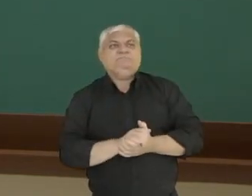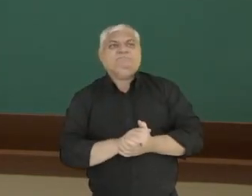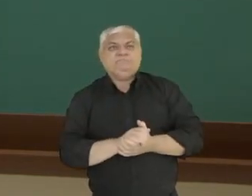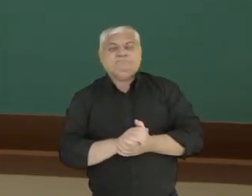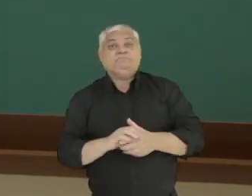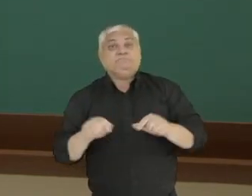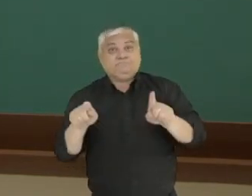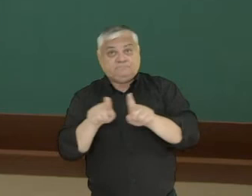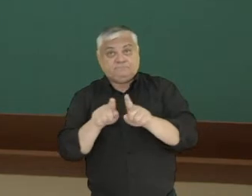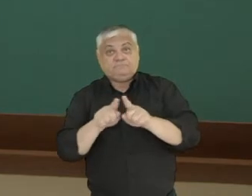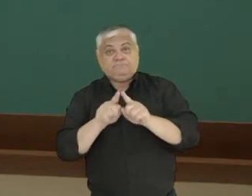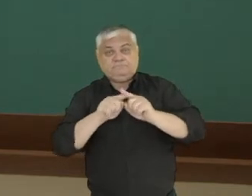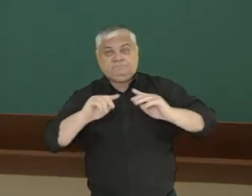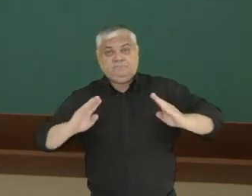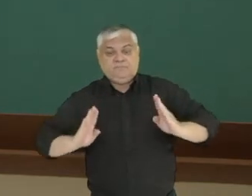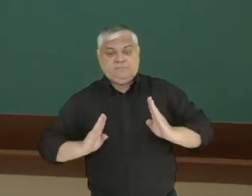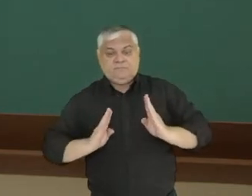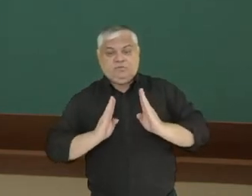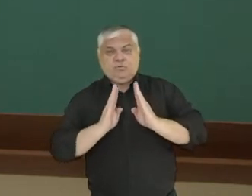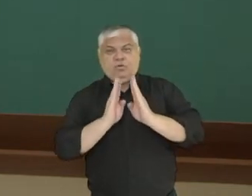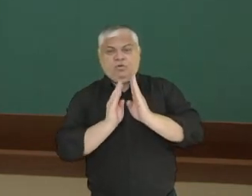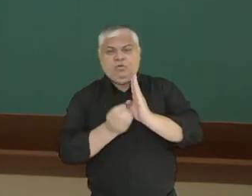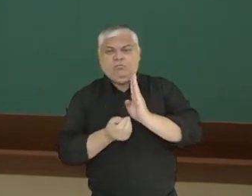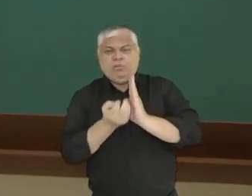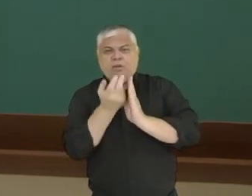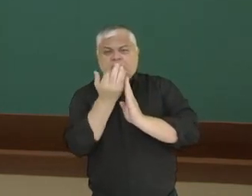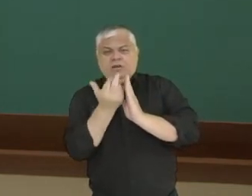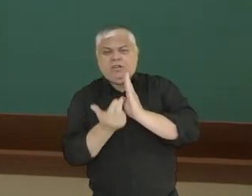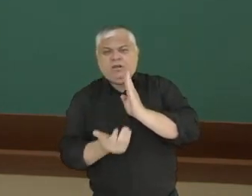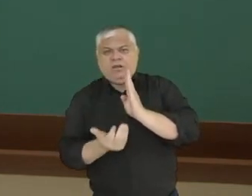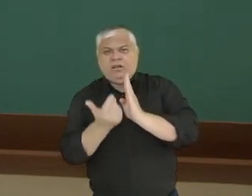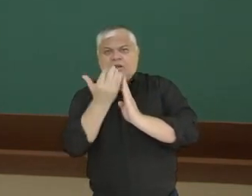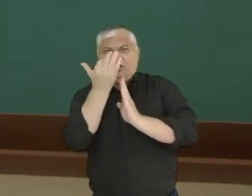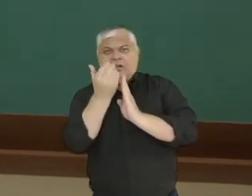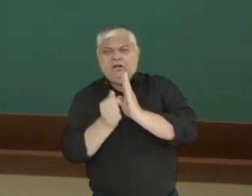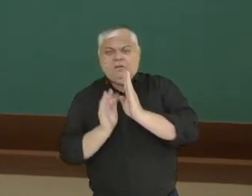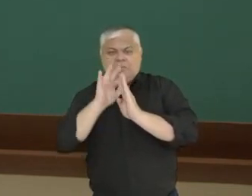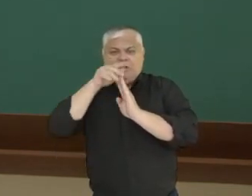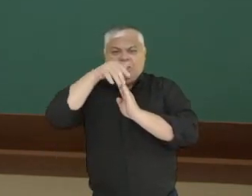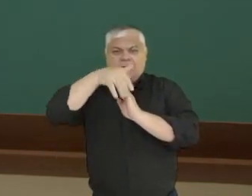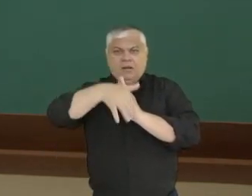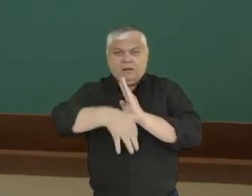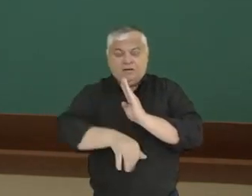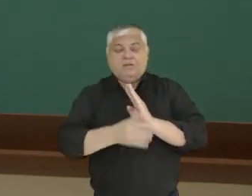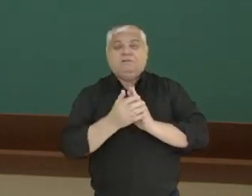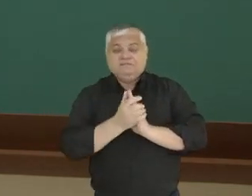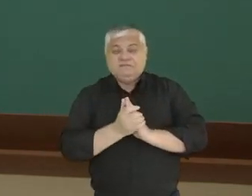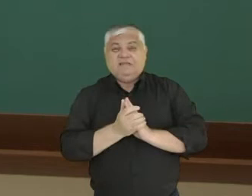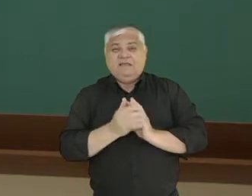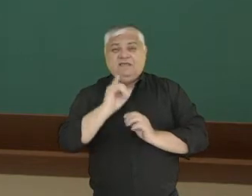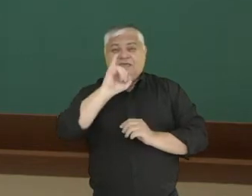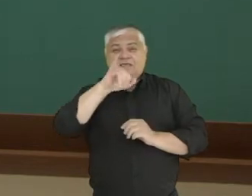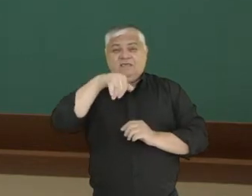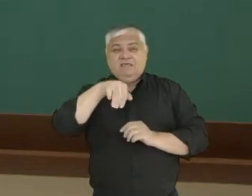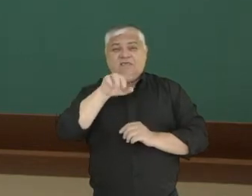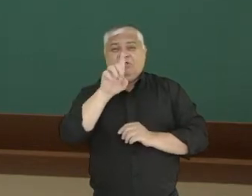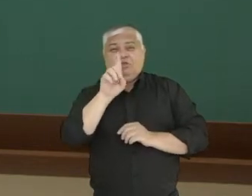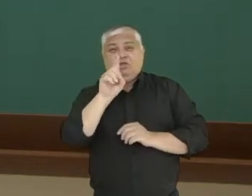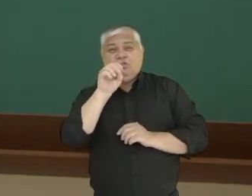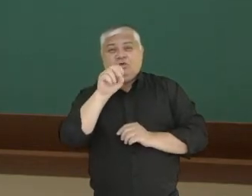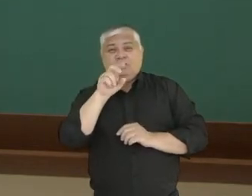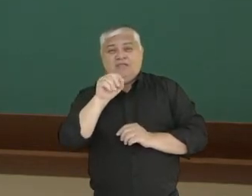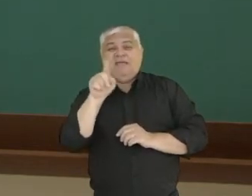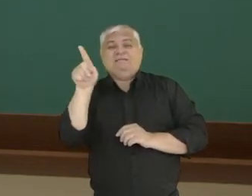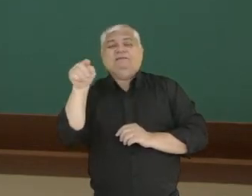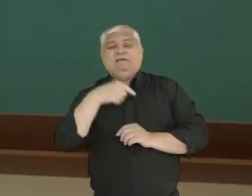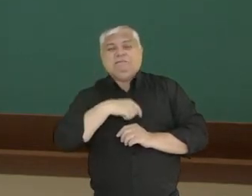a erupção vulcânica na Indonésia, em abril de 2020, foi monitorada pelo satélite Landsat